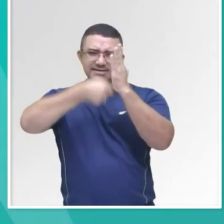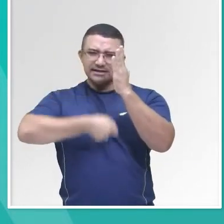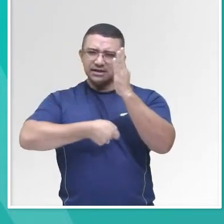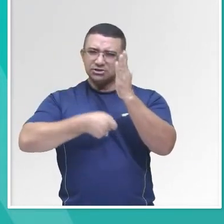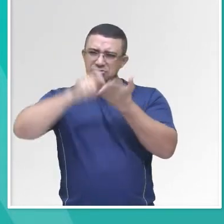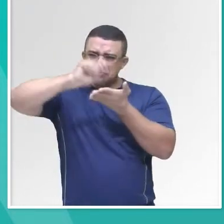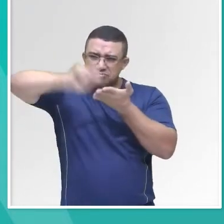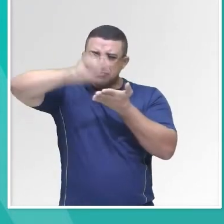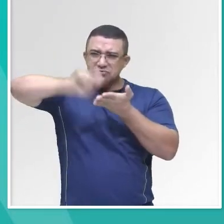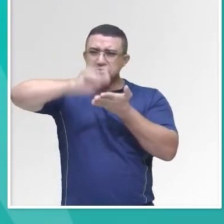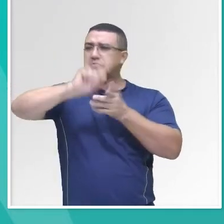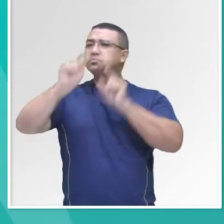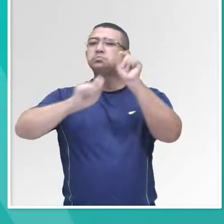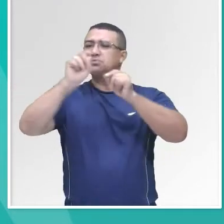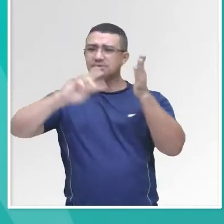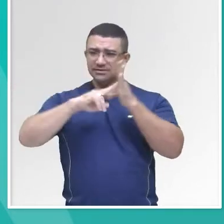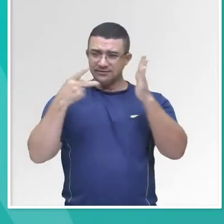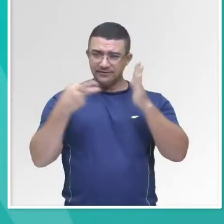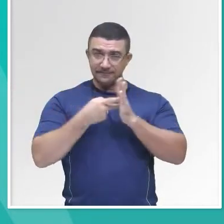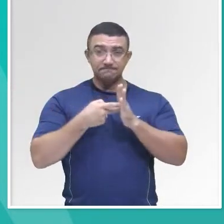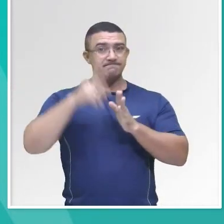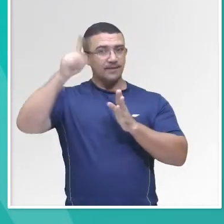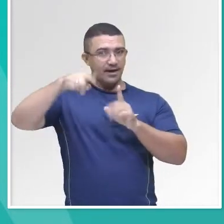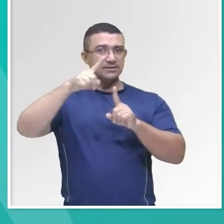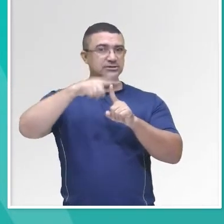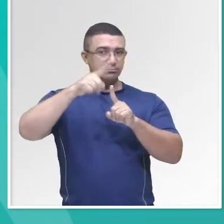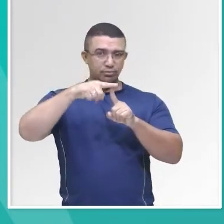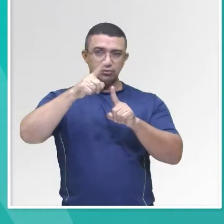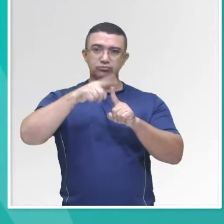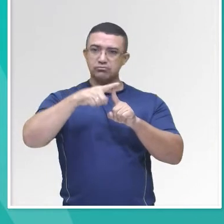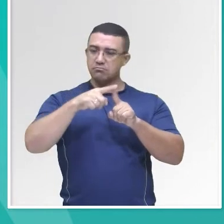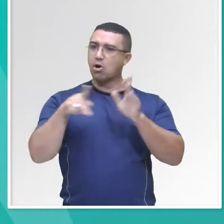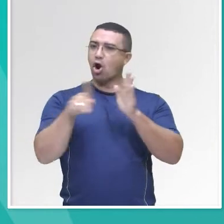dissertativo, tá? É um tipo de texto